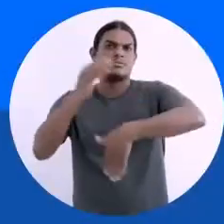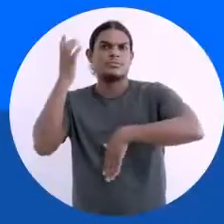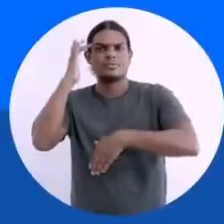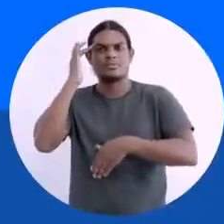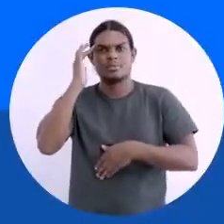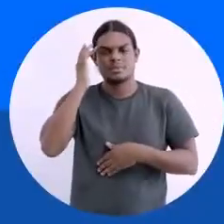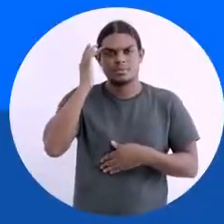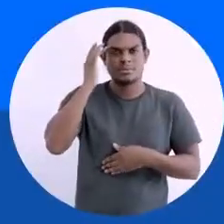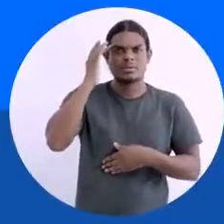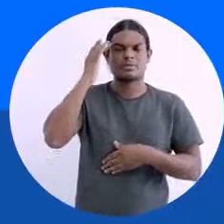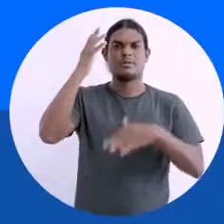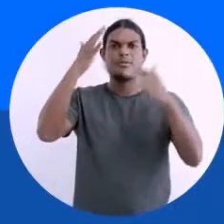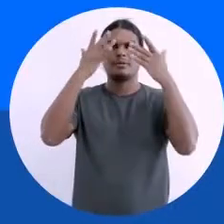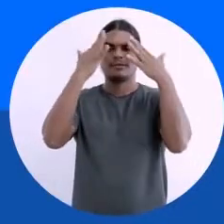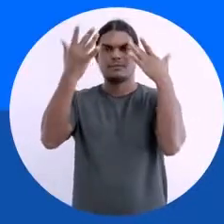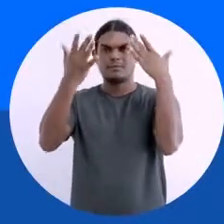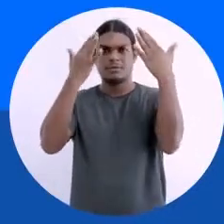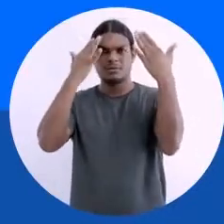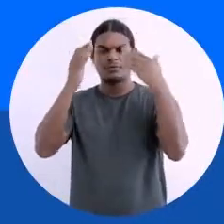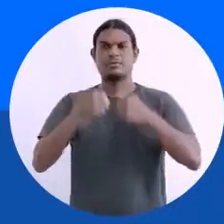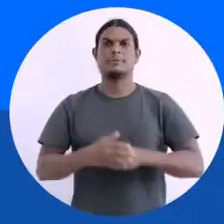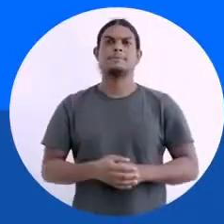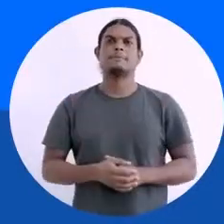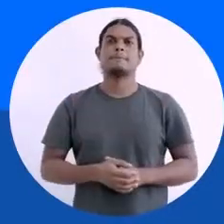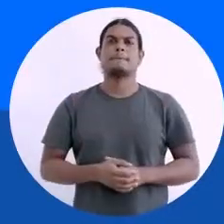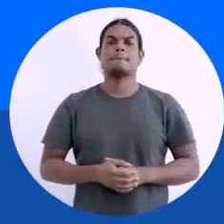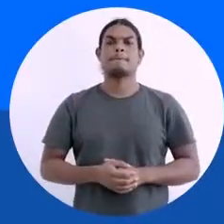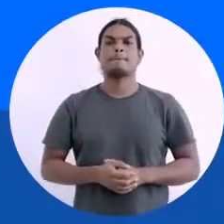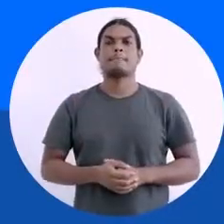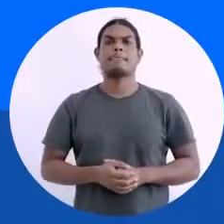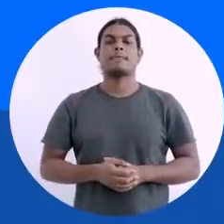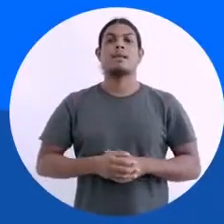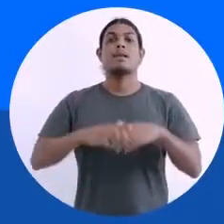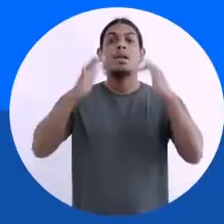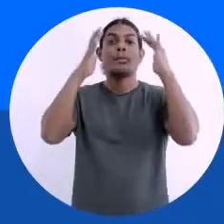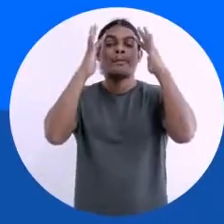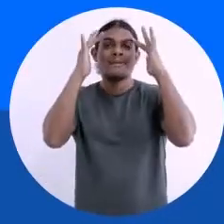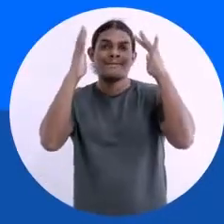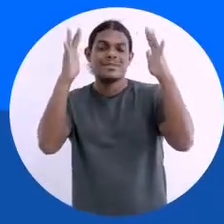a filosofia, que era a mãe de todas as ciências. E para a filosofia,